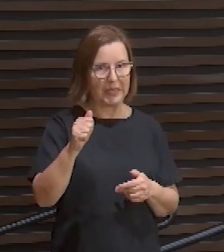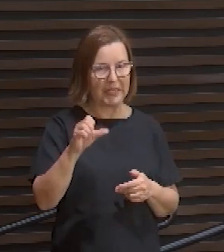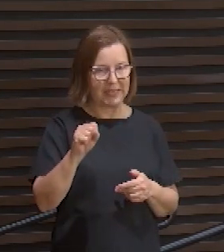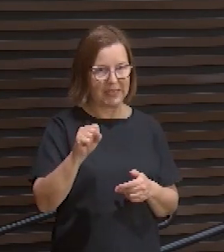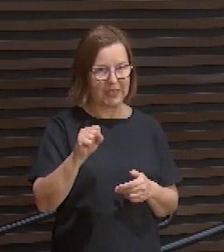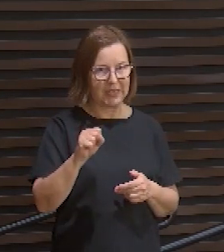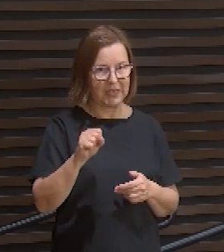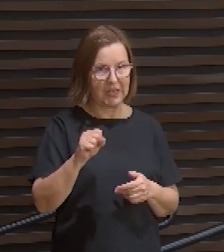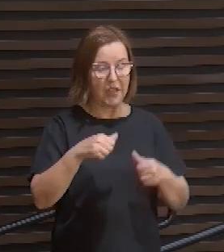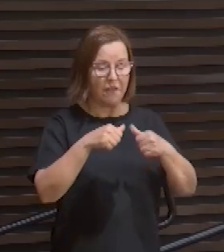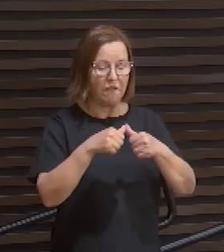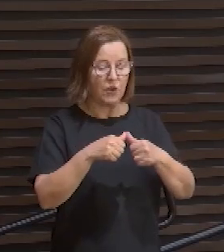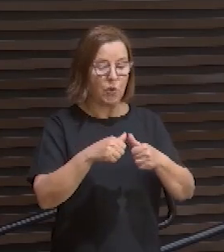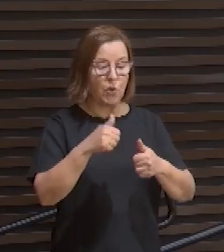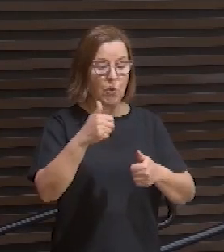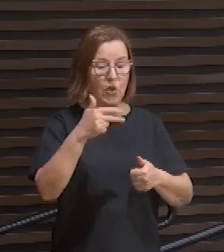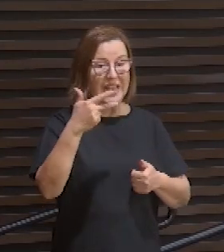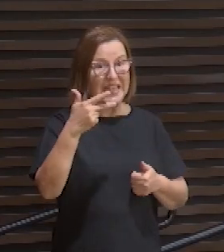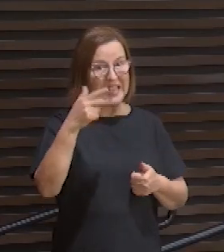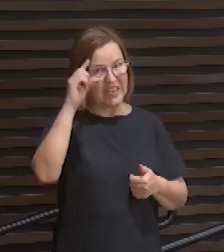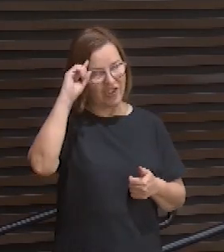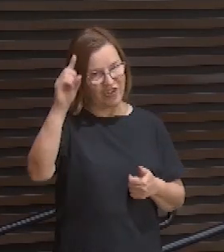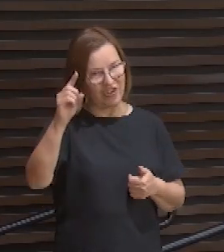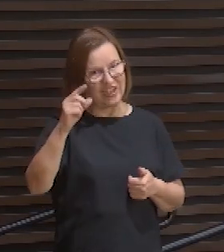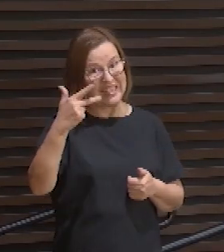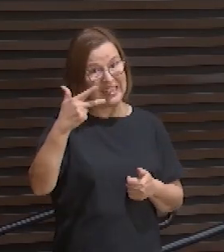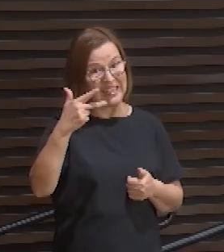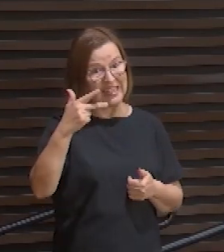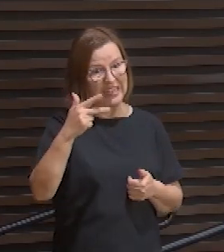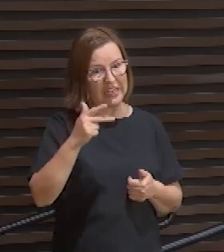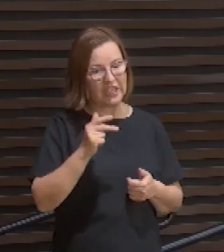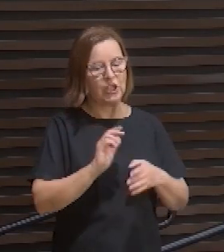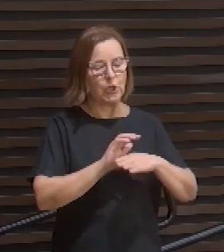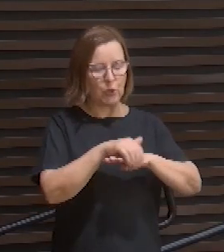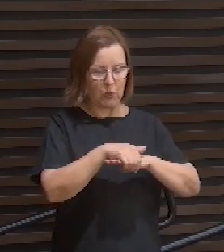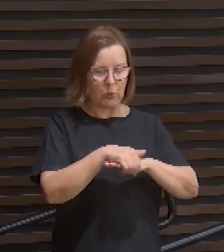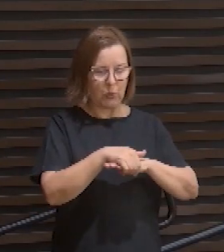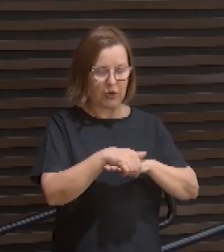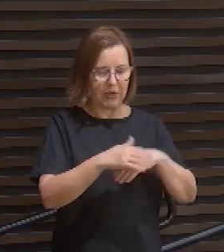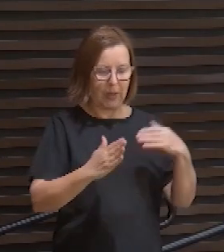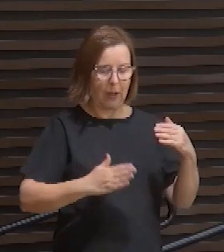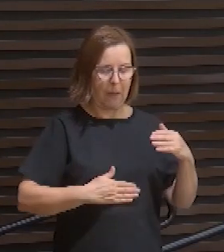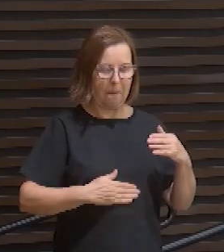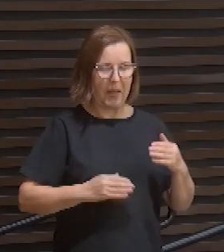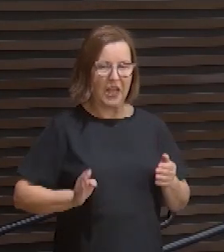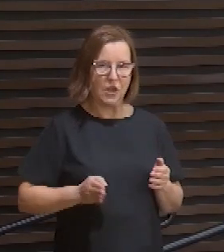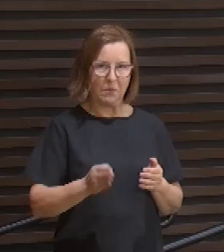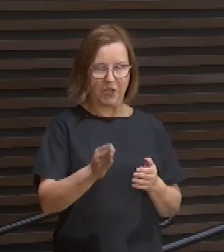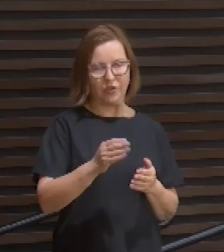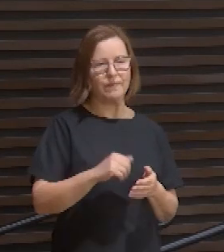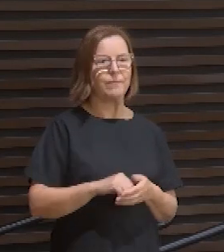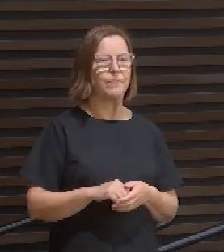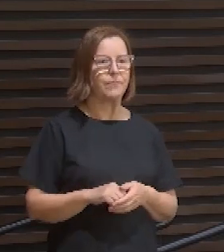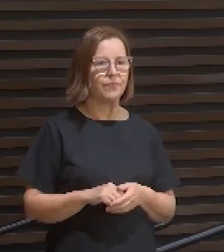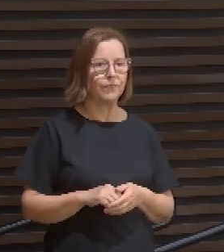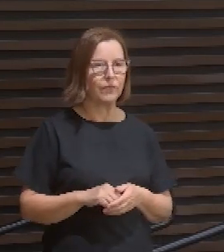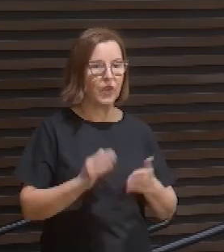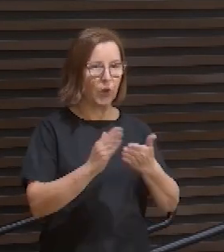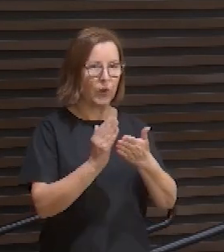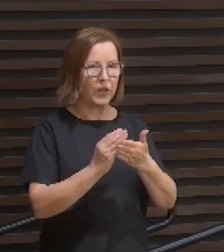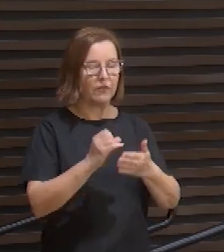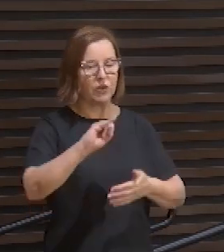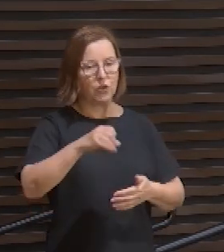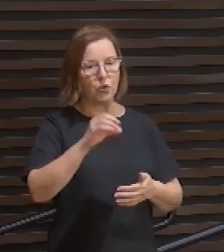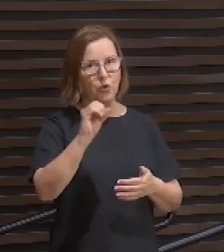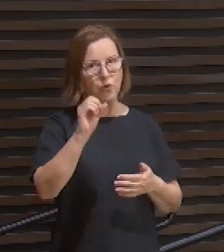Homem ficará 3 dias e 3 noites debaixo da terra. O livro de Jonas fala que Jesus iria ressurgir ao